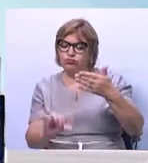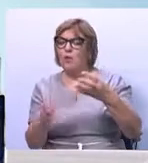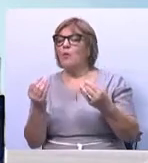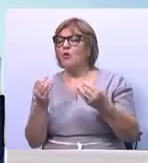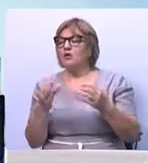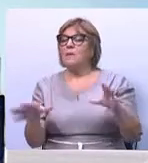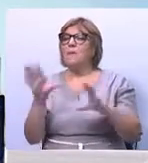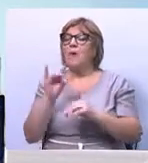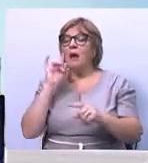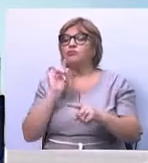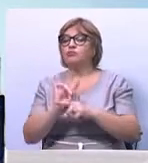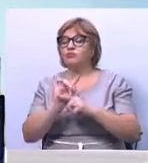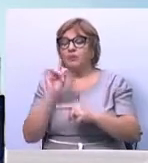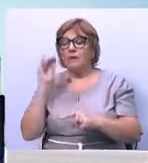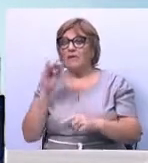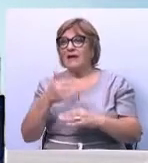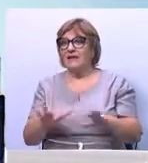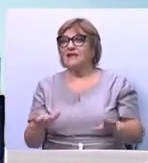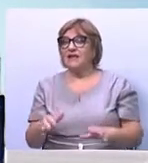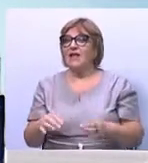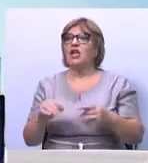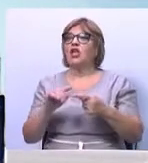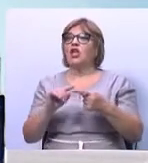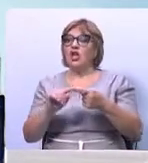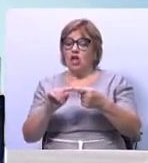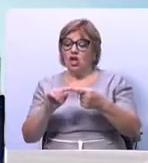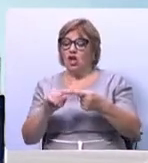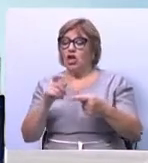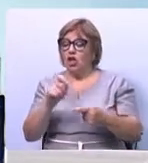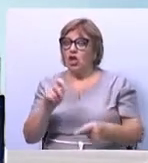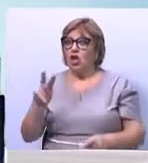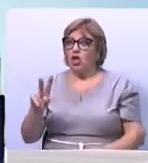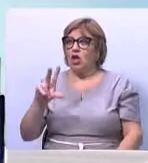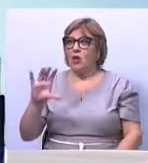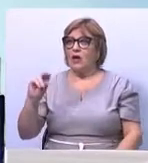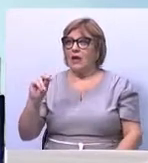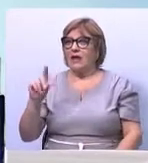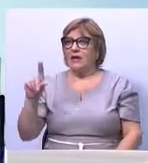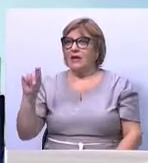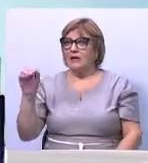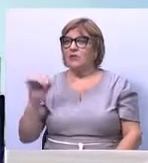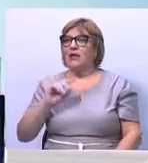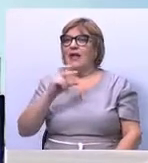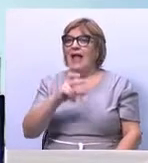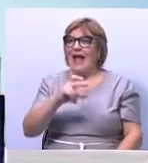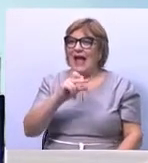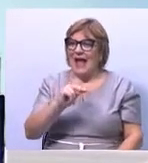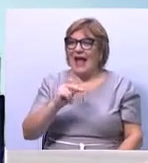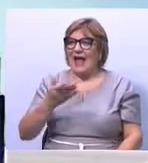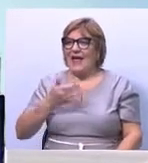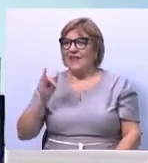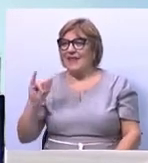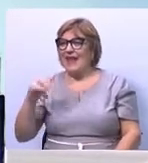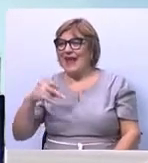mais utilizadas, principalmente nas crianças, é o eucalipto radiata, que não encontramos muito facilmente em qualquer loja que venda óleos